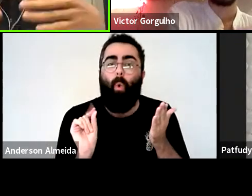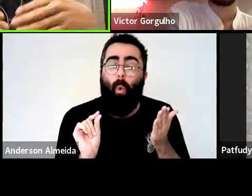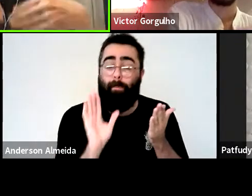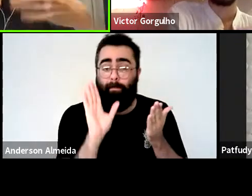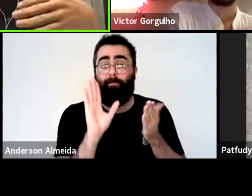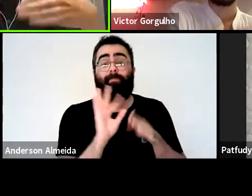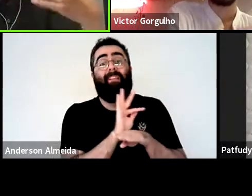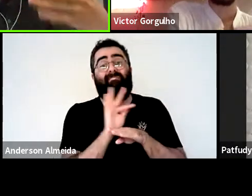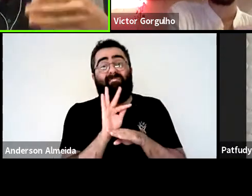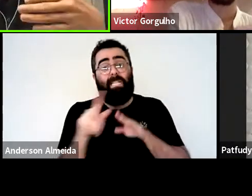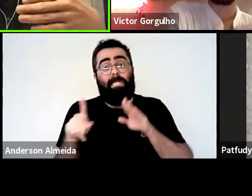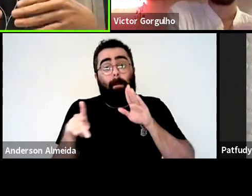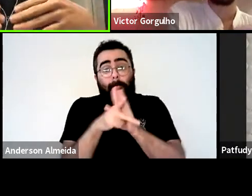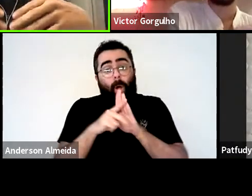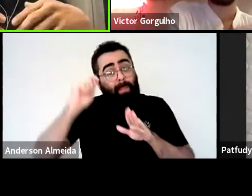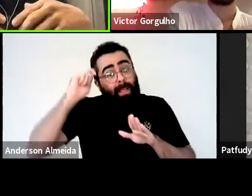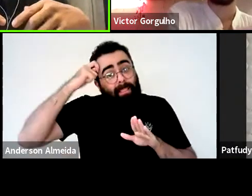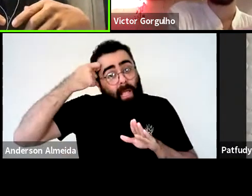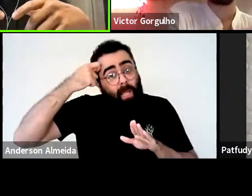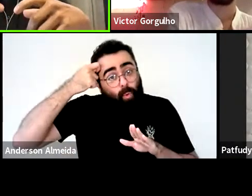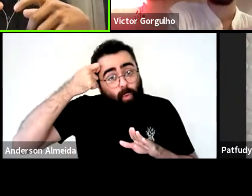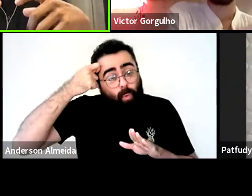da negritude, essa física da pretitude,